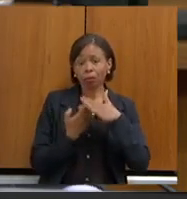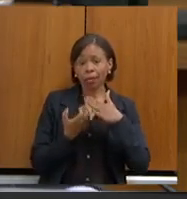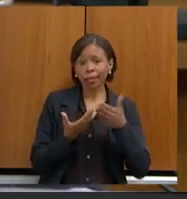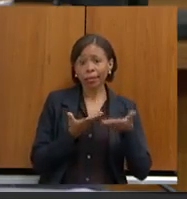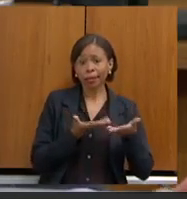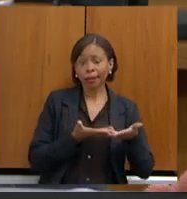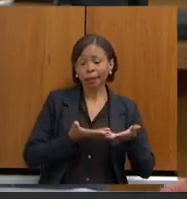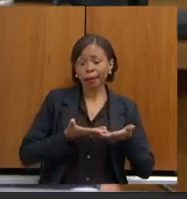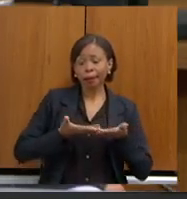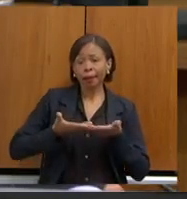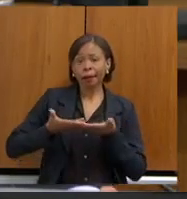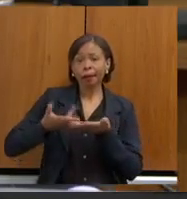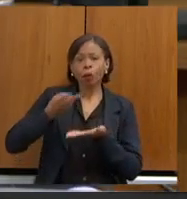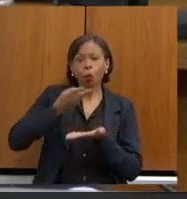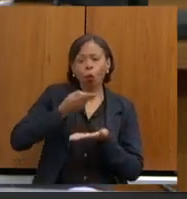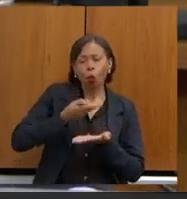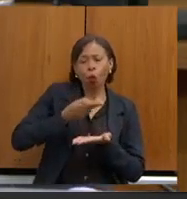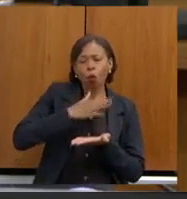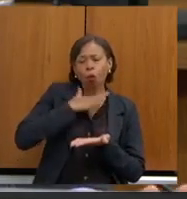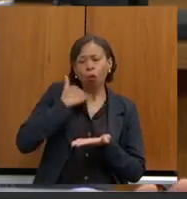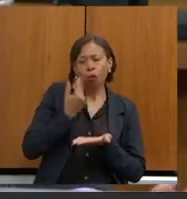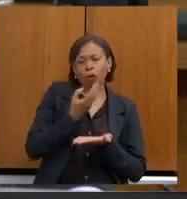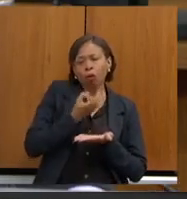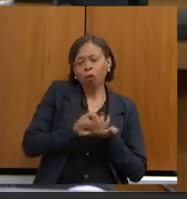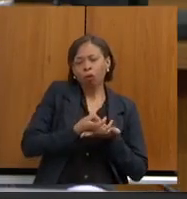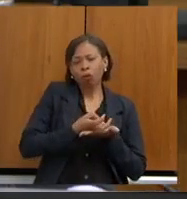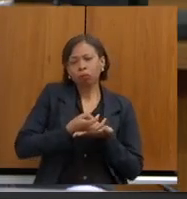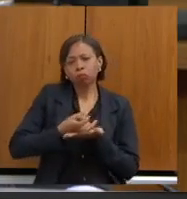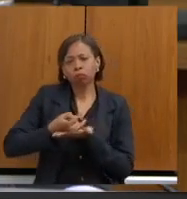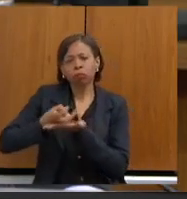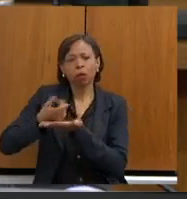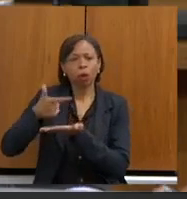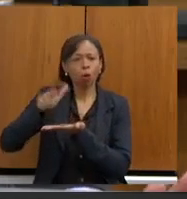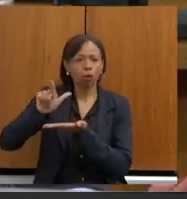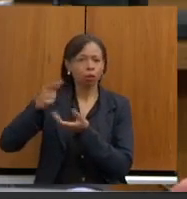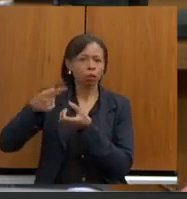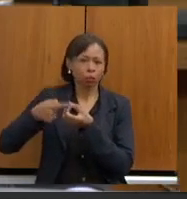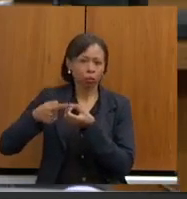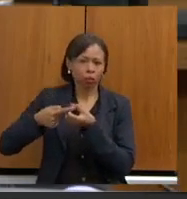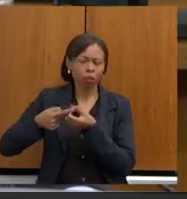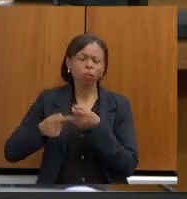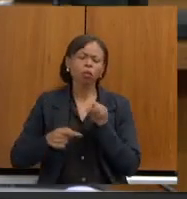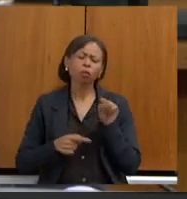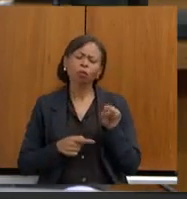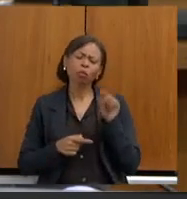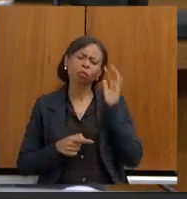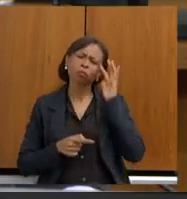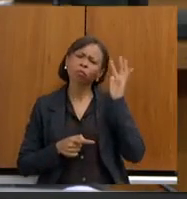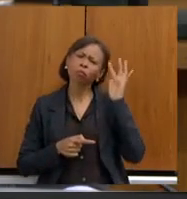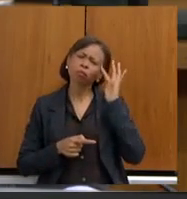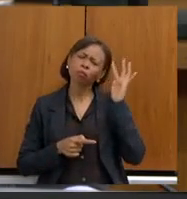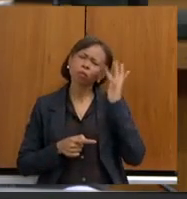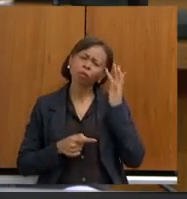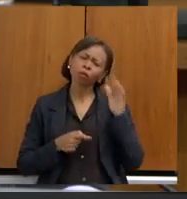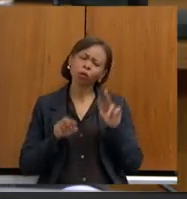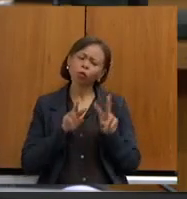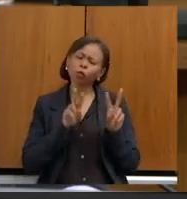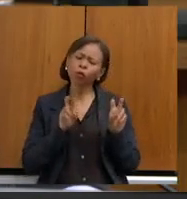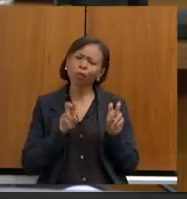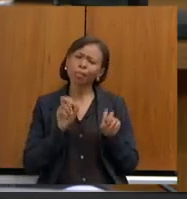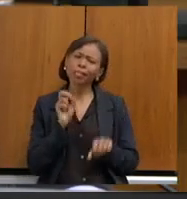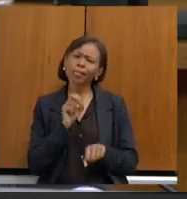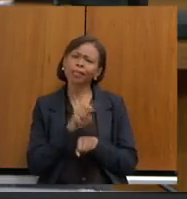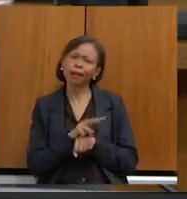o que só tem imaginando sobre isso né para esse cargo essa essa é a primeira pergunta